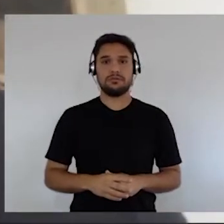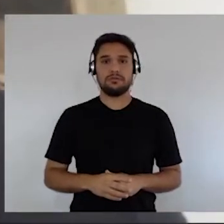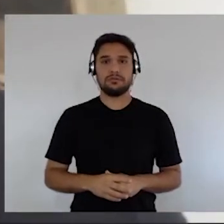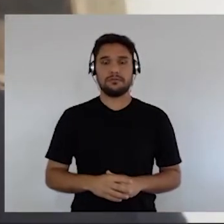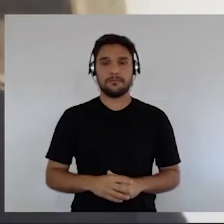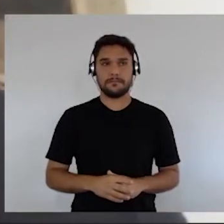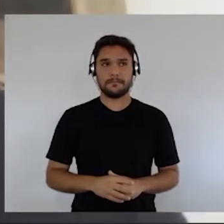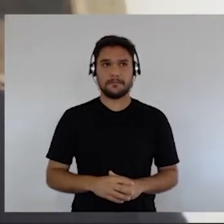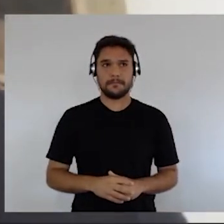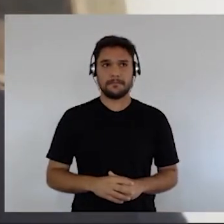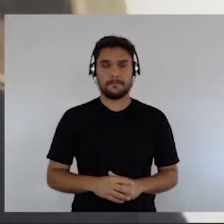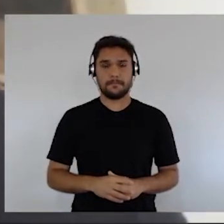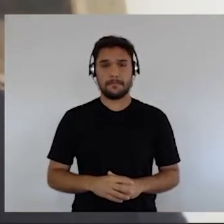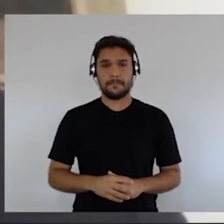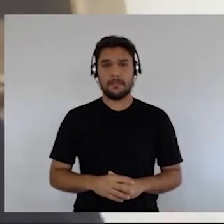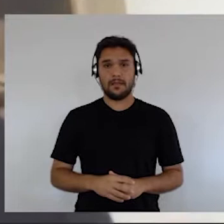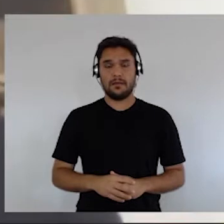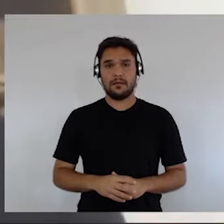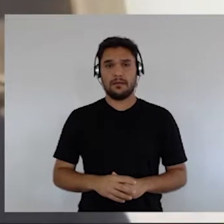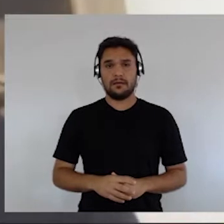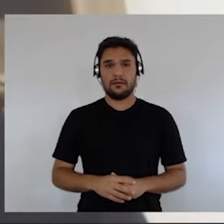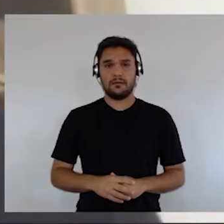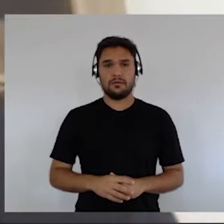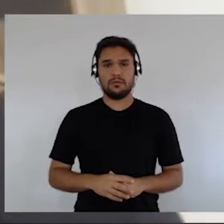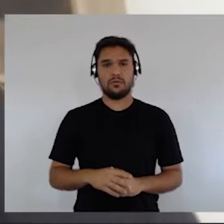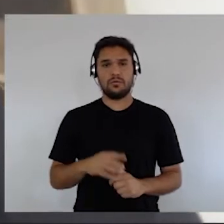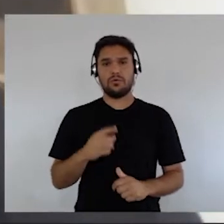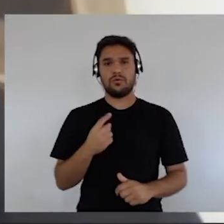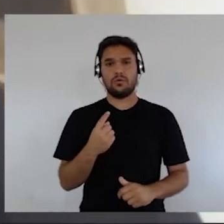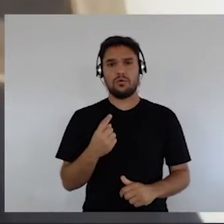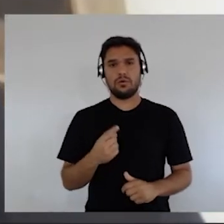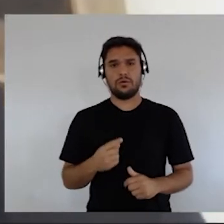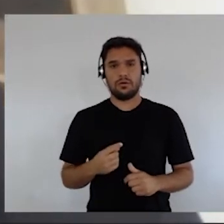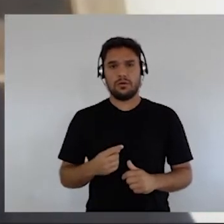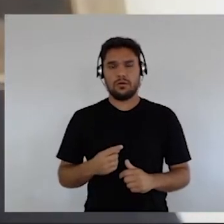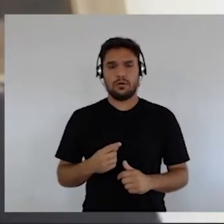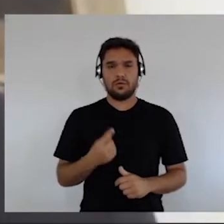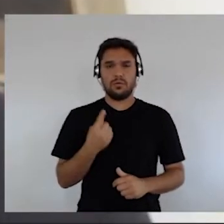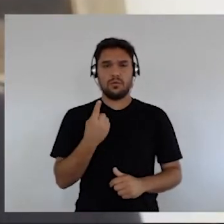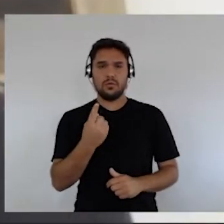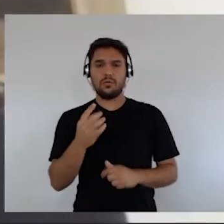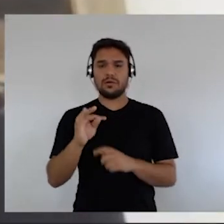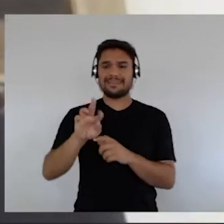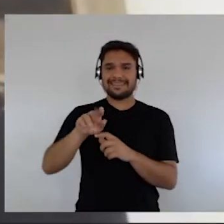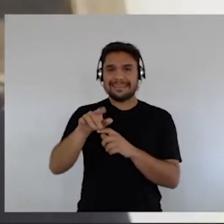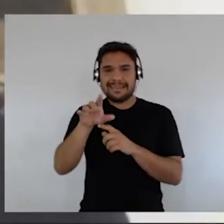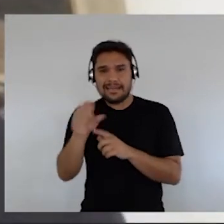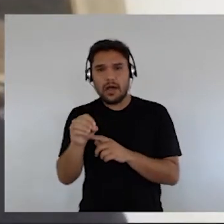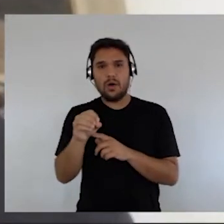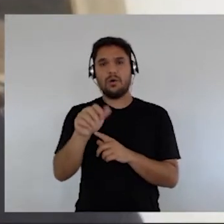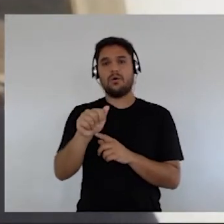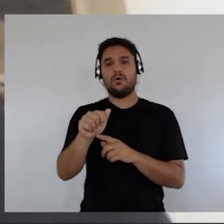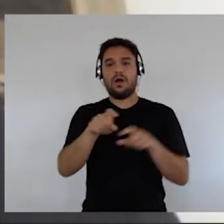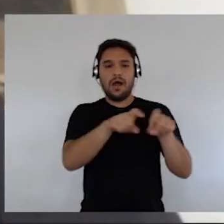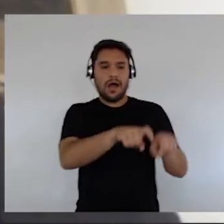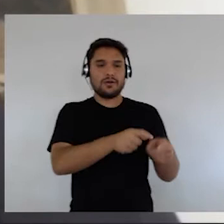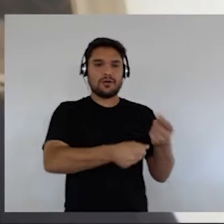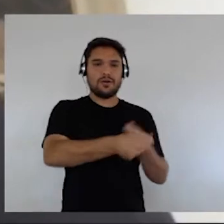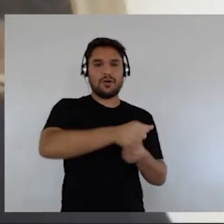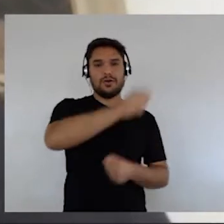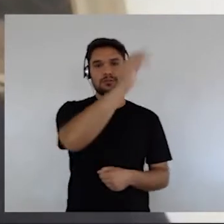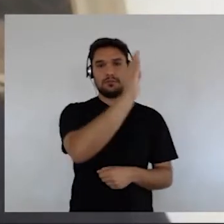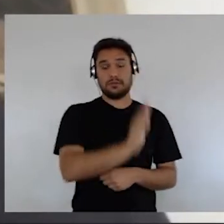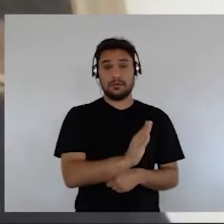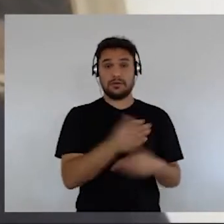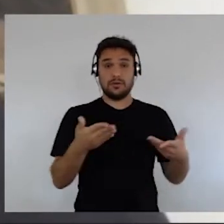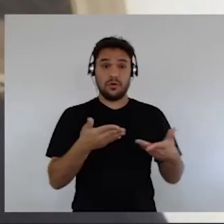dar 1 trilhão a 3 trilhões de economia norte-americana, o que também vai impactar diretamente o agronegócio brasileiro. O